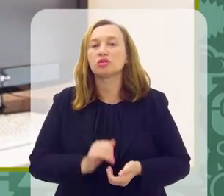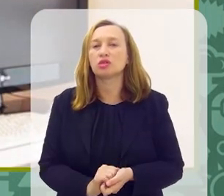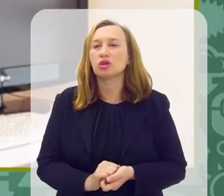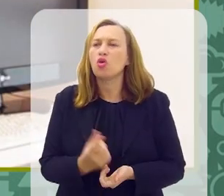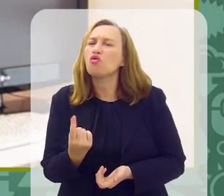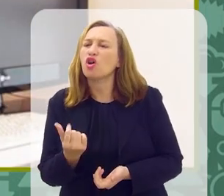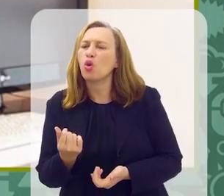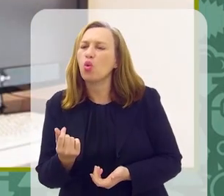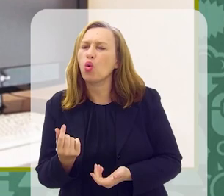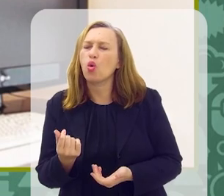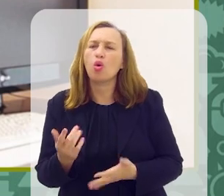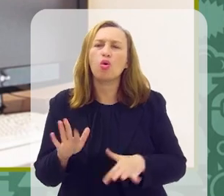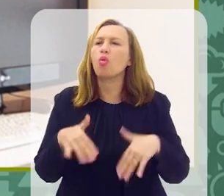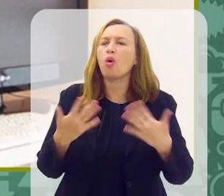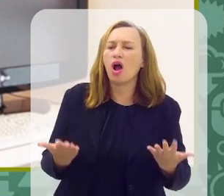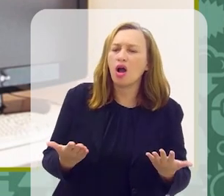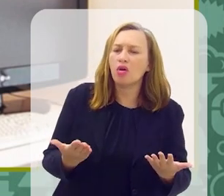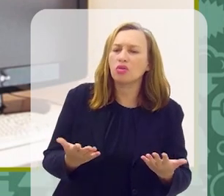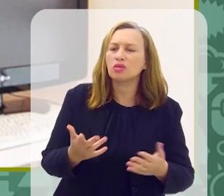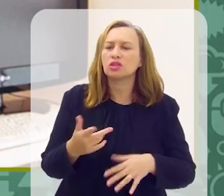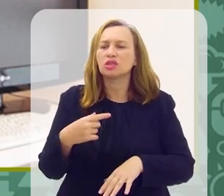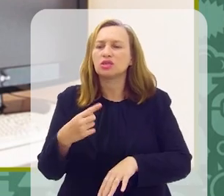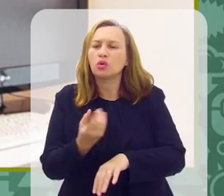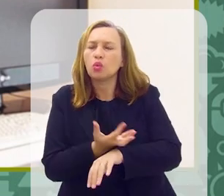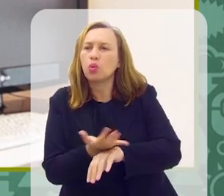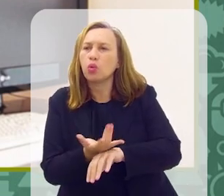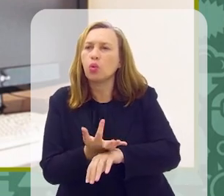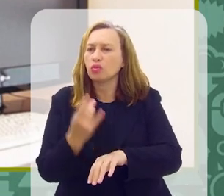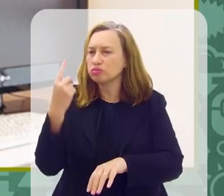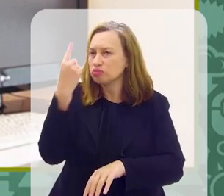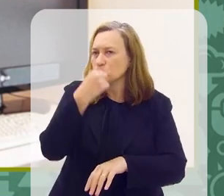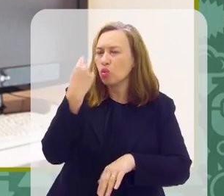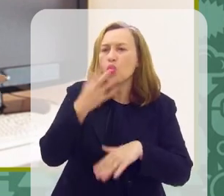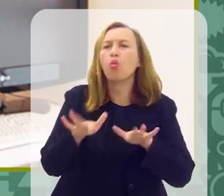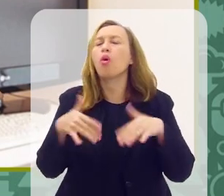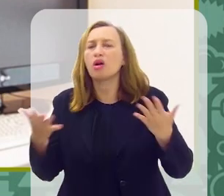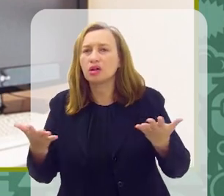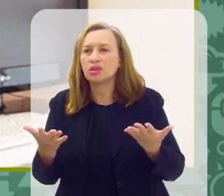ela custa? Qual é a dinâmica disso? Existem matérias que já são